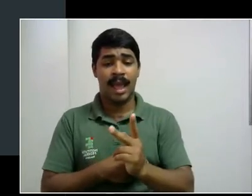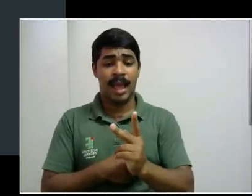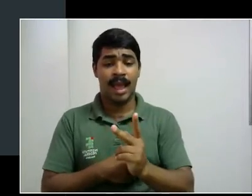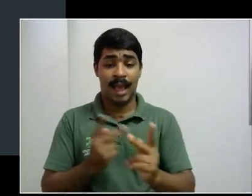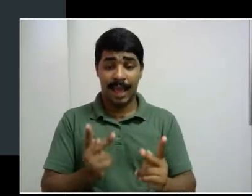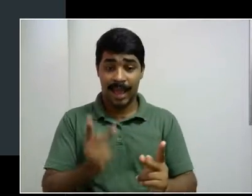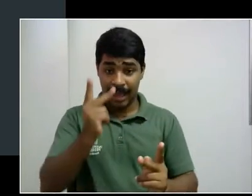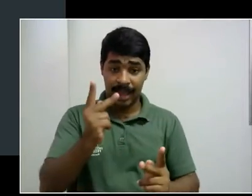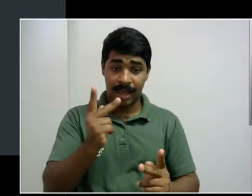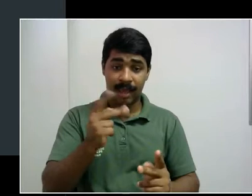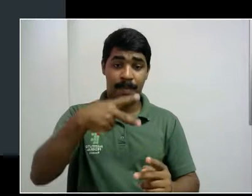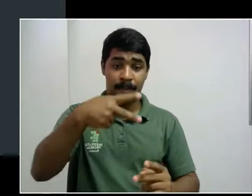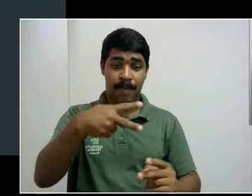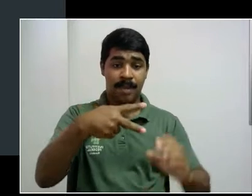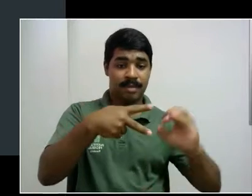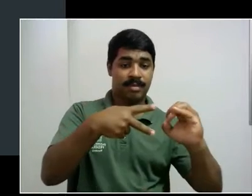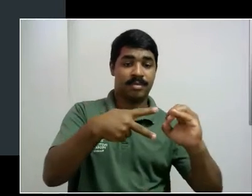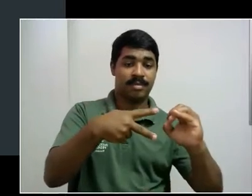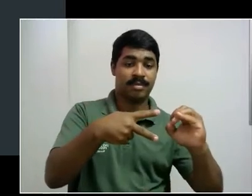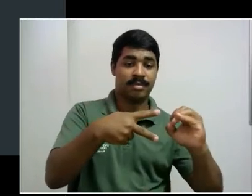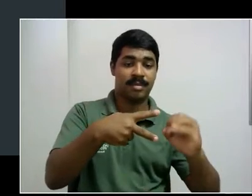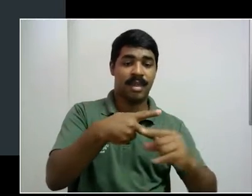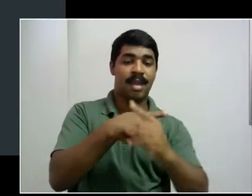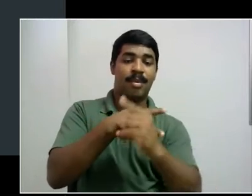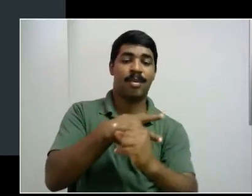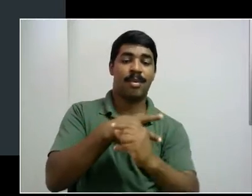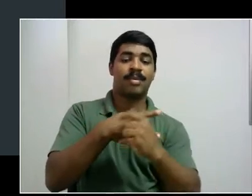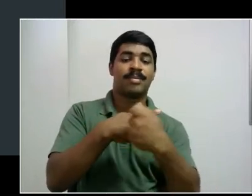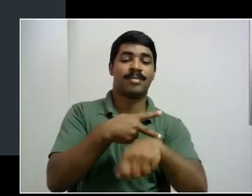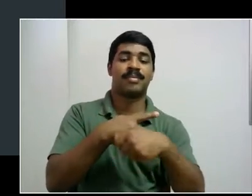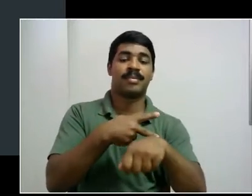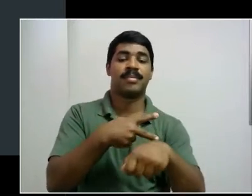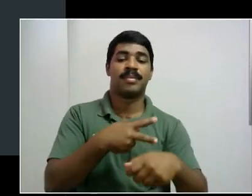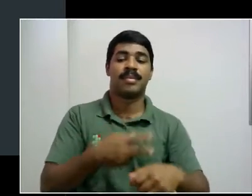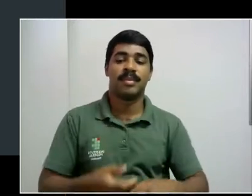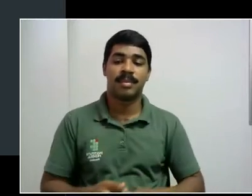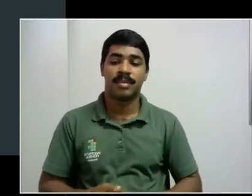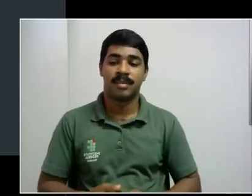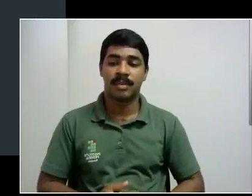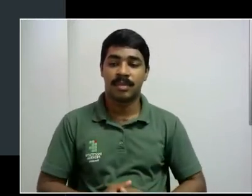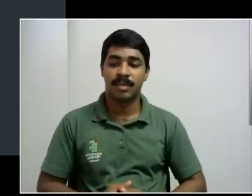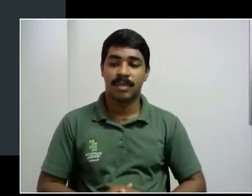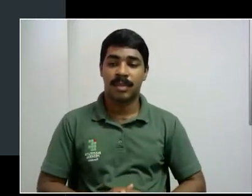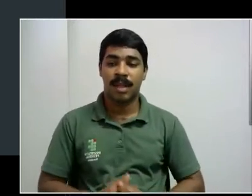olha. Aqui é 6. E aqui também.